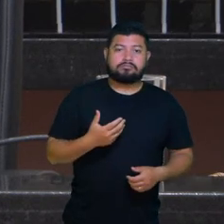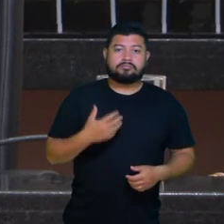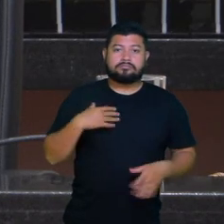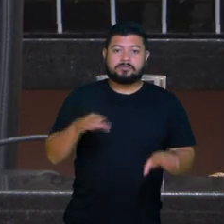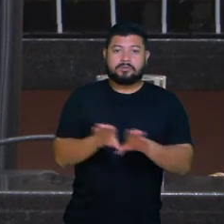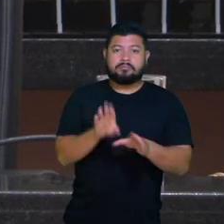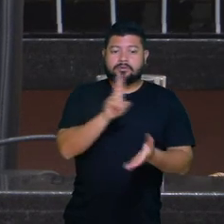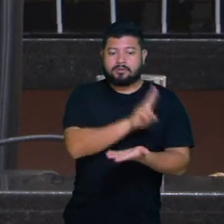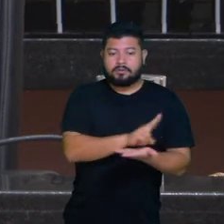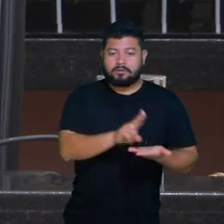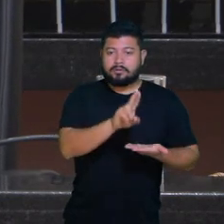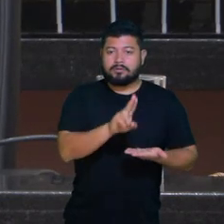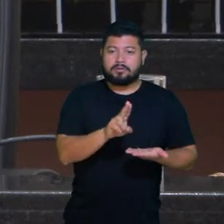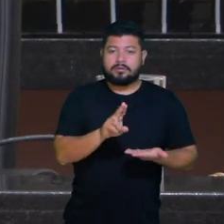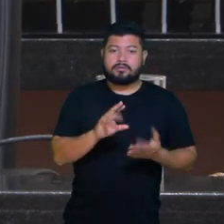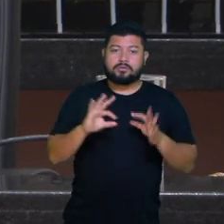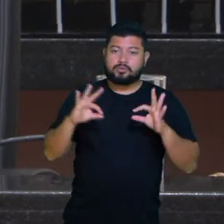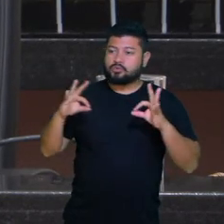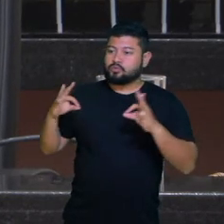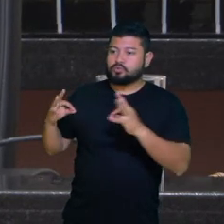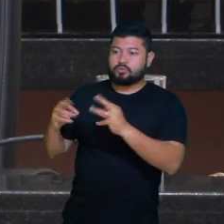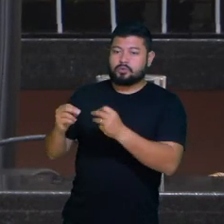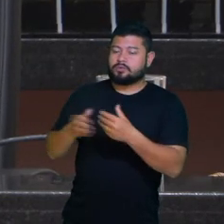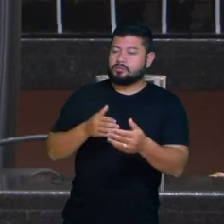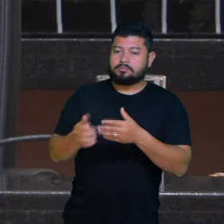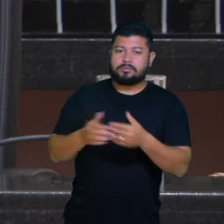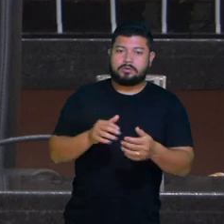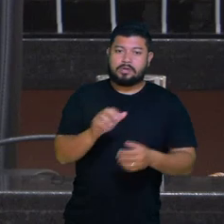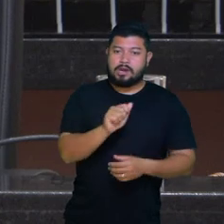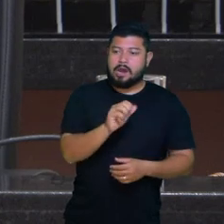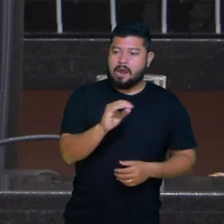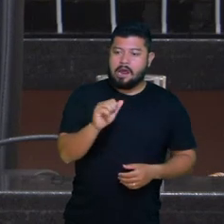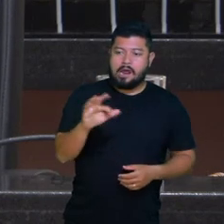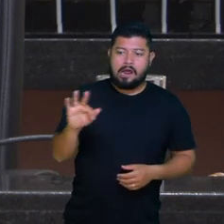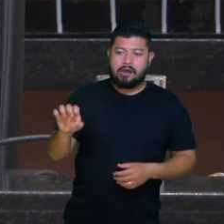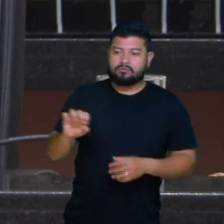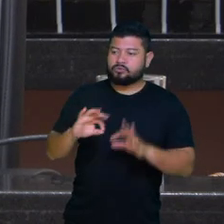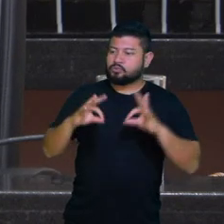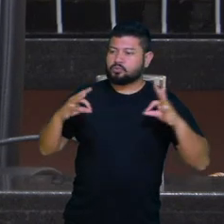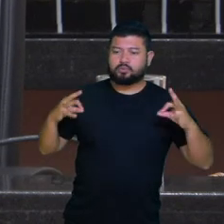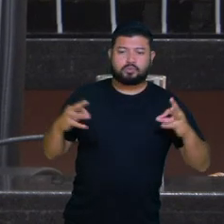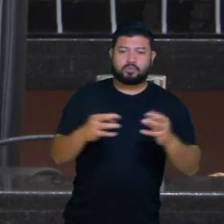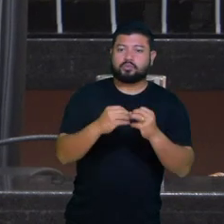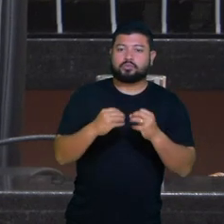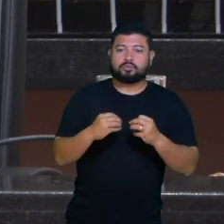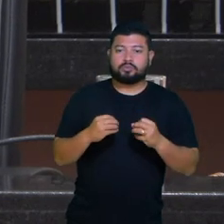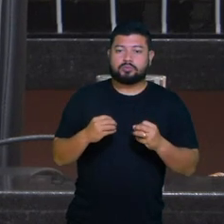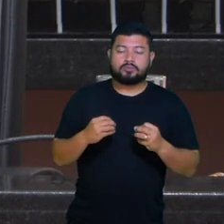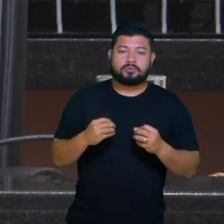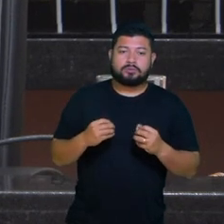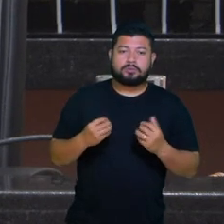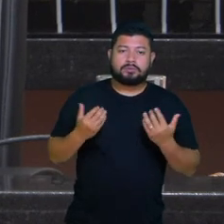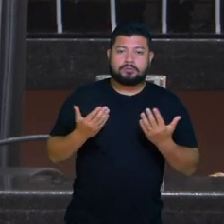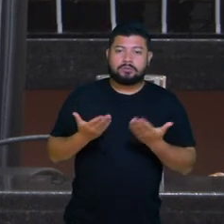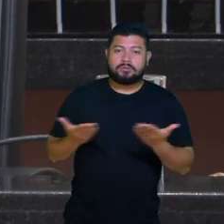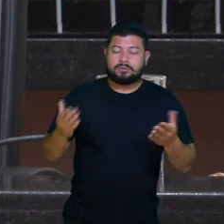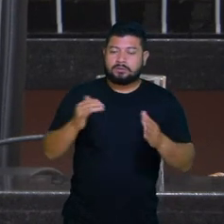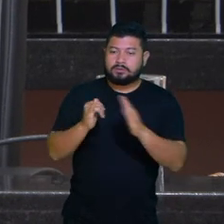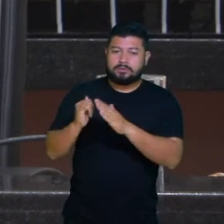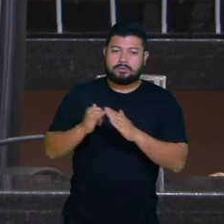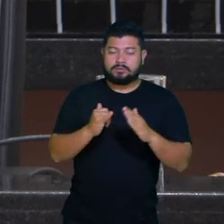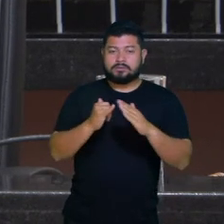Universidades todas né Não não só as da CAF mas todas as instituições eh de Santa Catarina aqui que estão